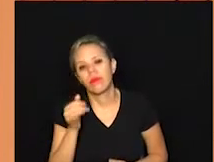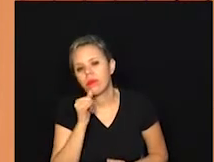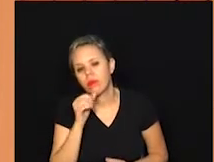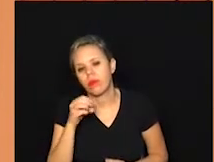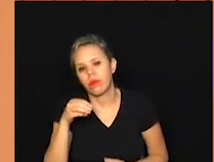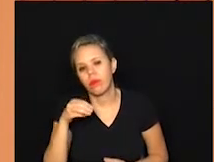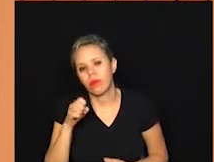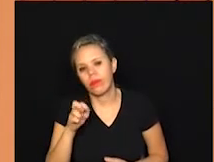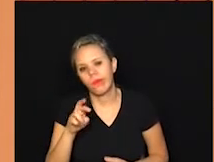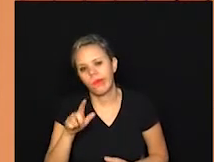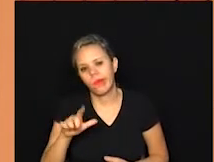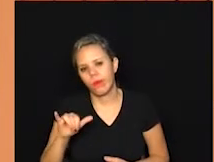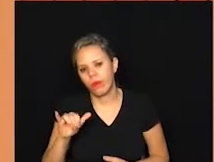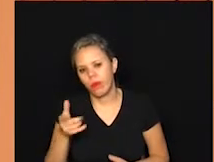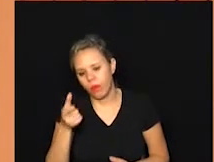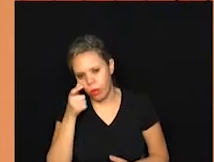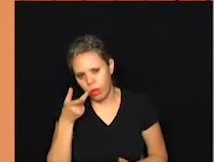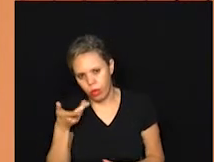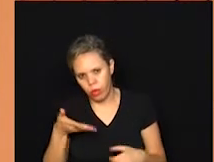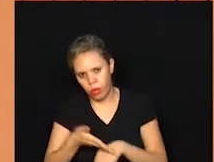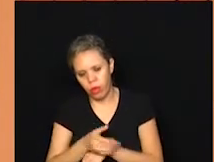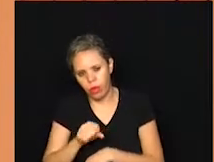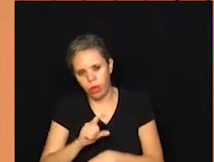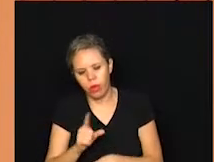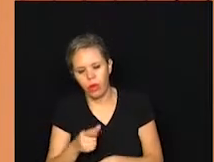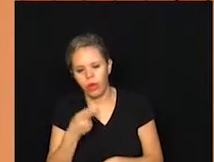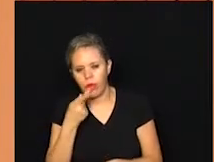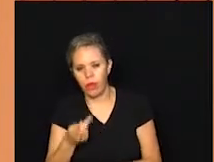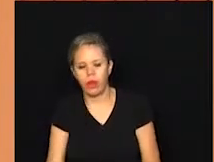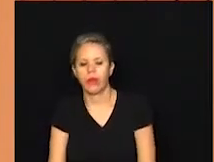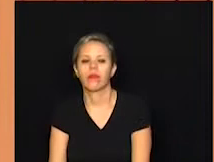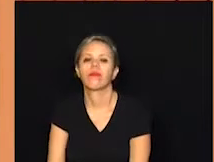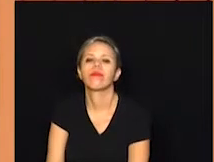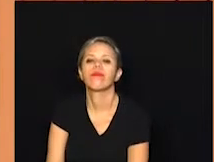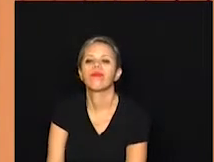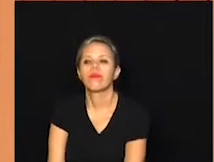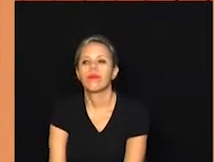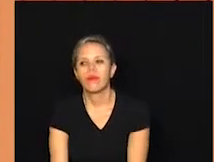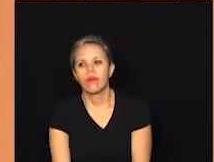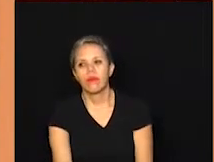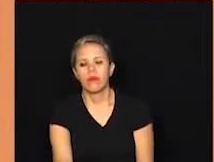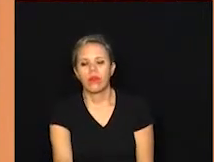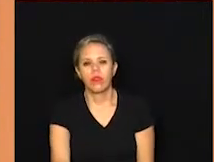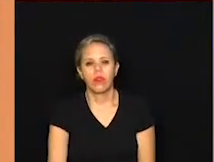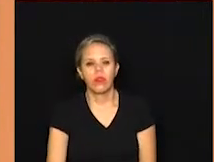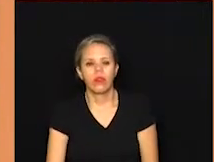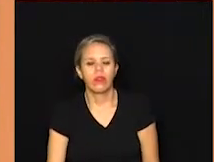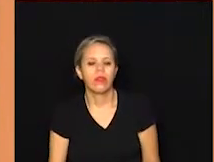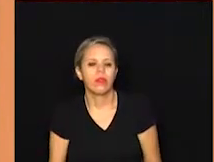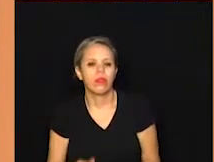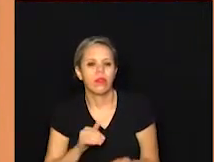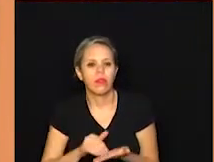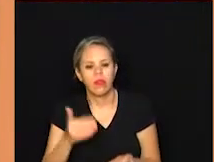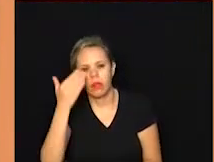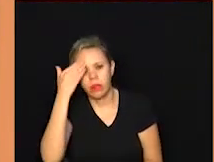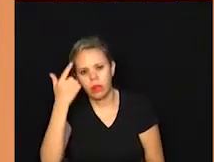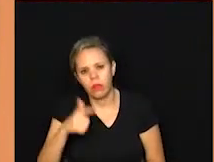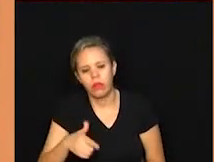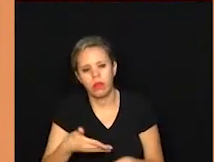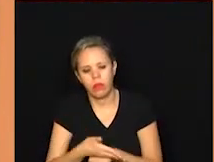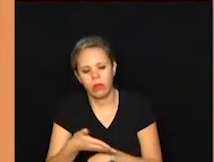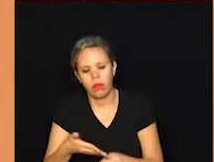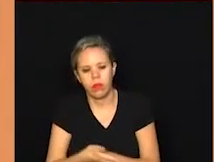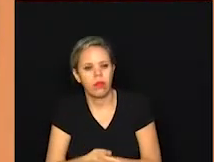está ouvindo a gente, se quer participar, se consegue comentar. Enquanto isso, secretária, quero agradecer mais uma vez a sua participação